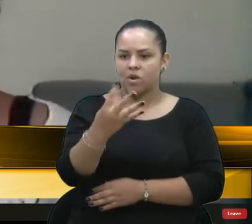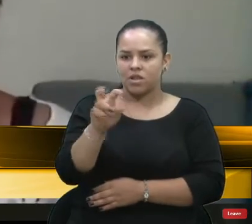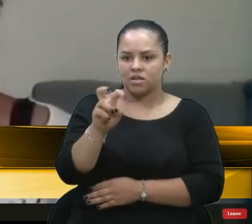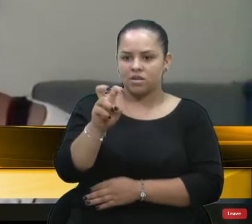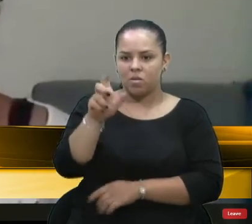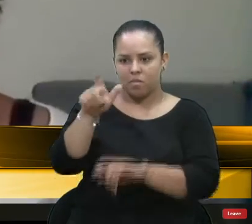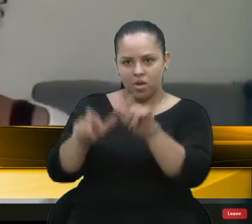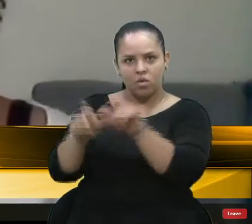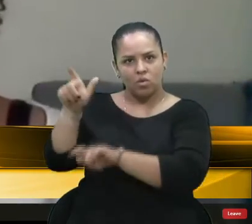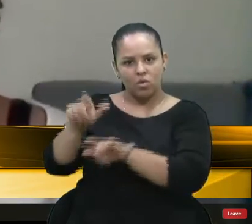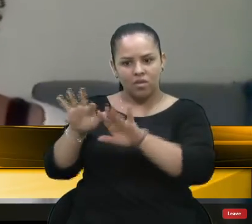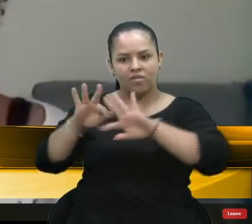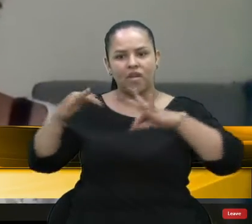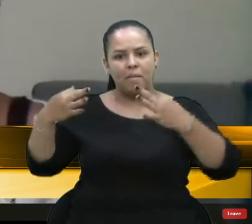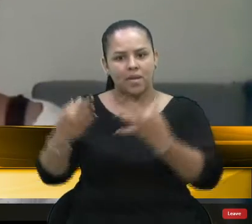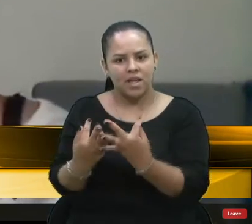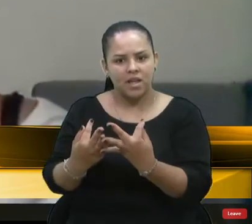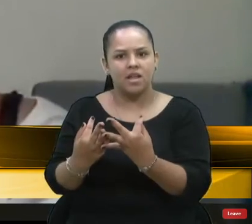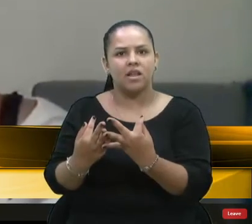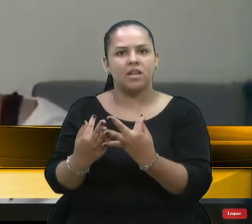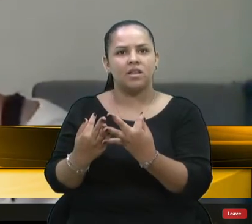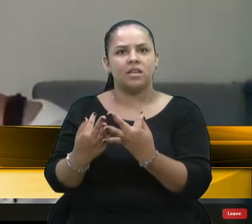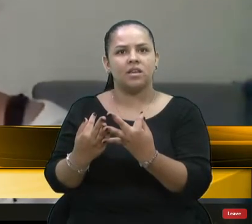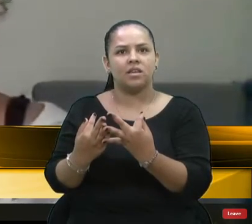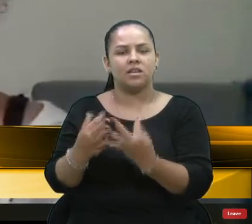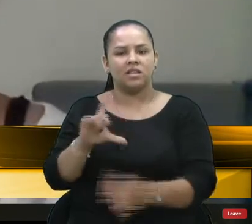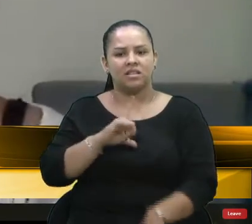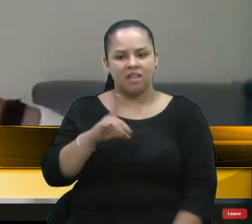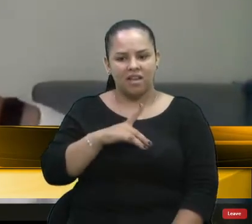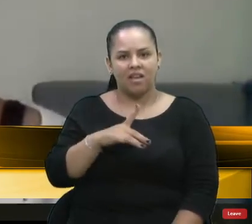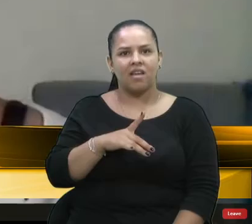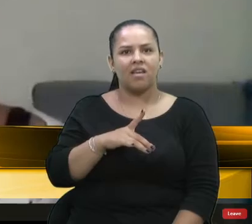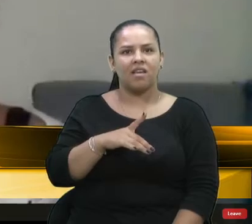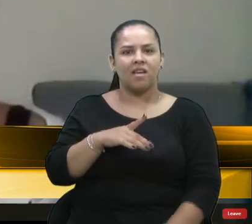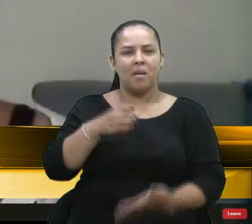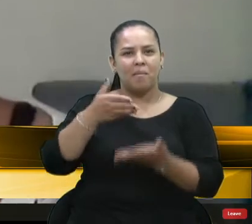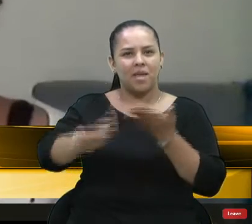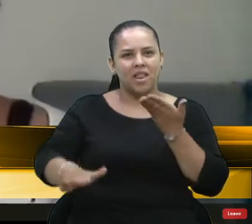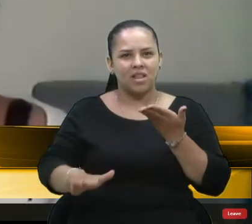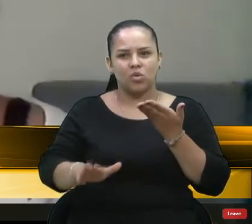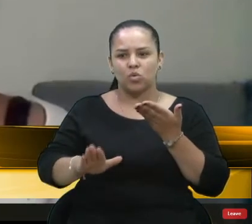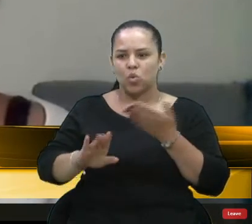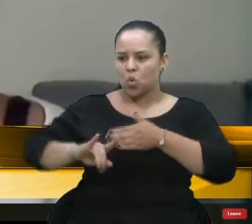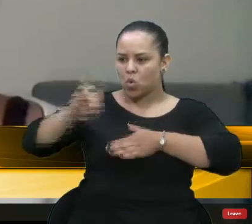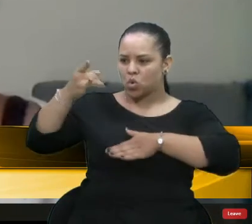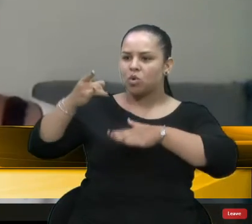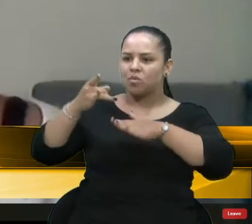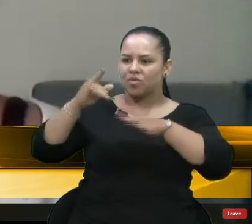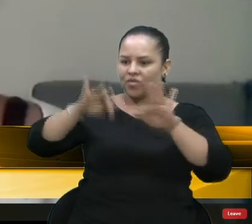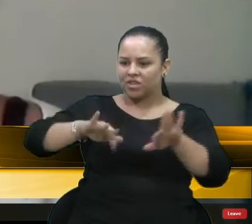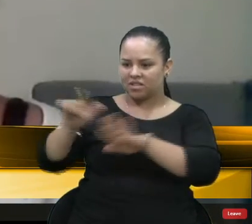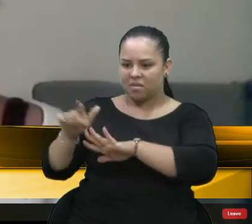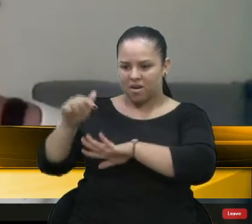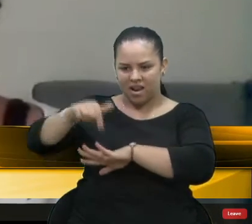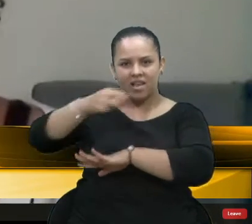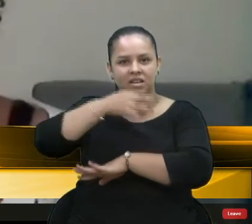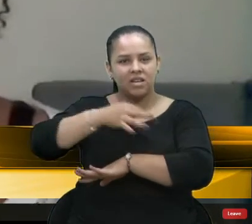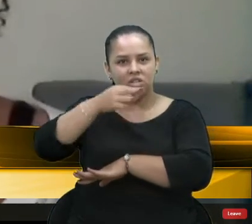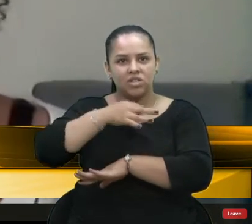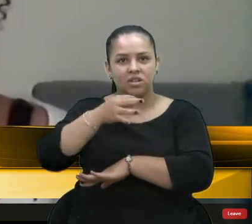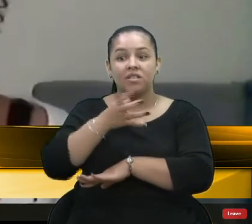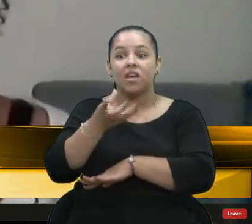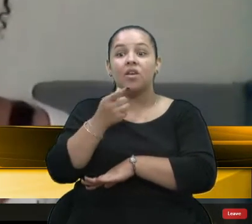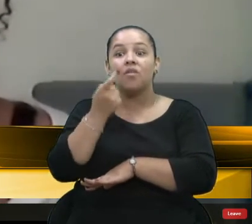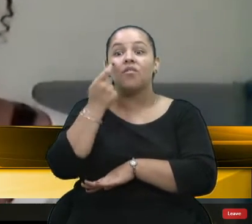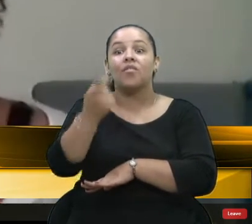pessoas, famílias que perderam um familiar desde o último final de semana aqui na nossa cidade. Quero ver ter